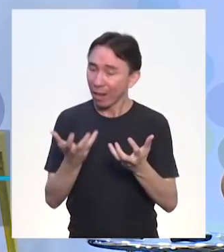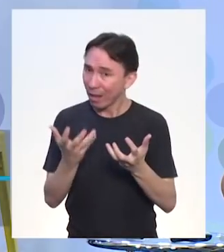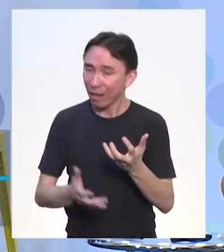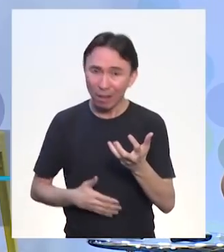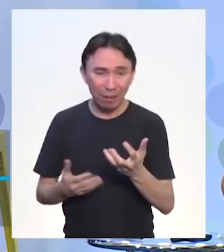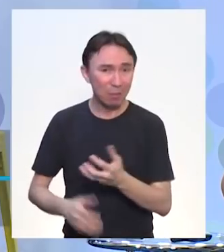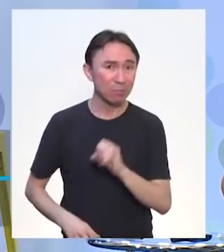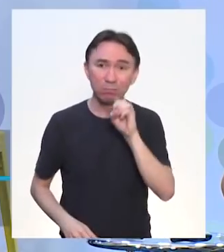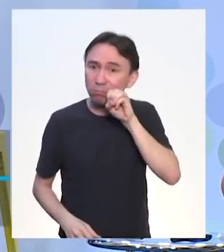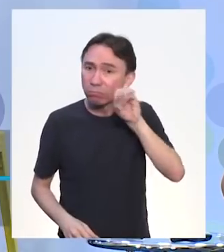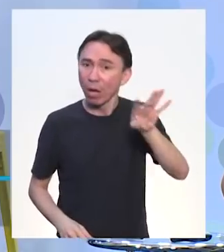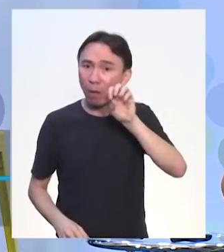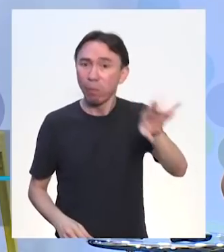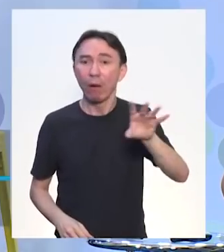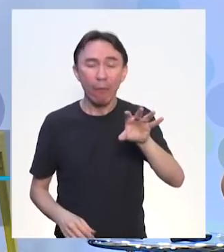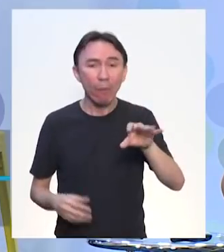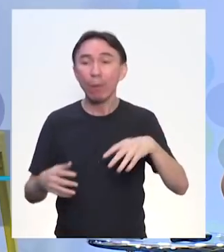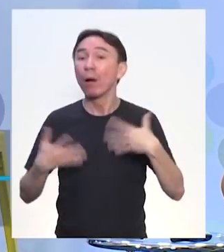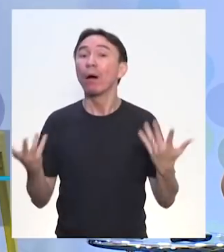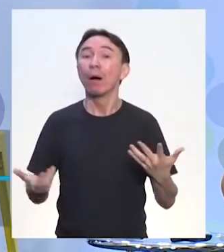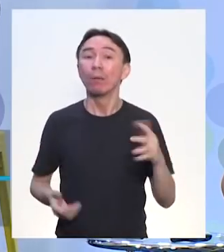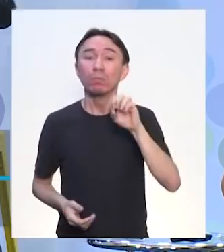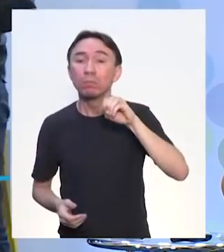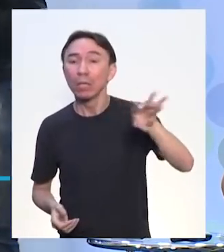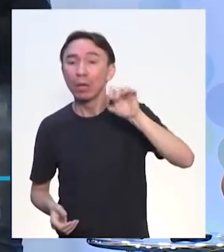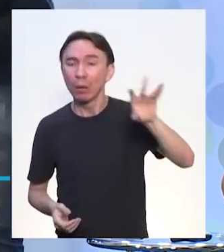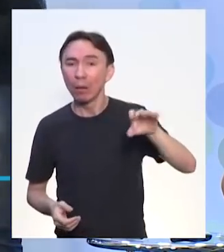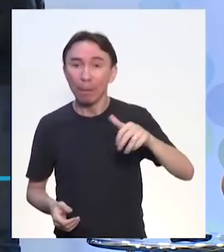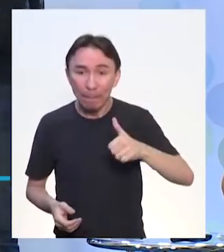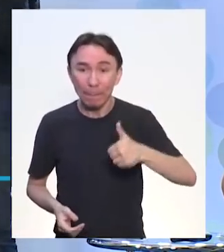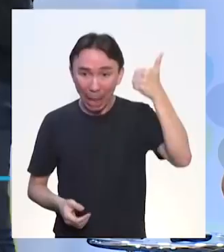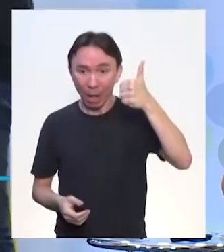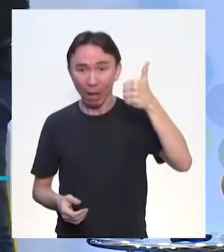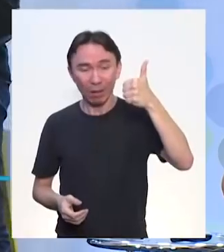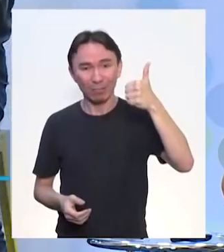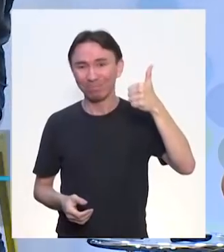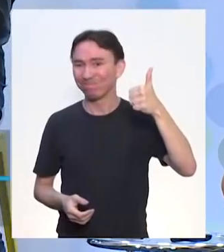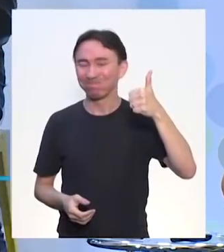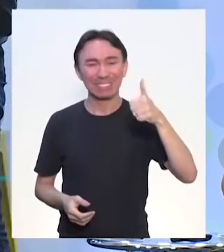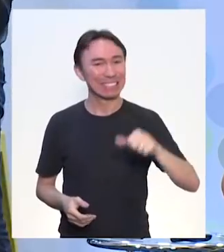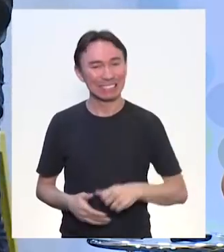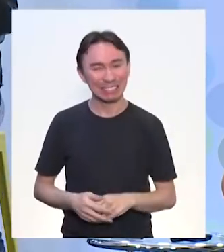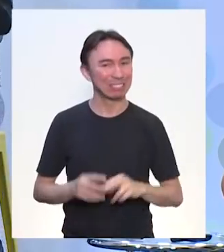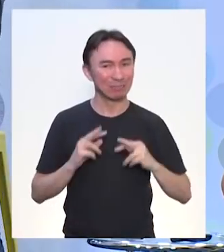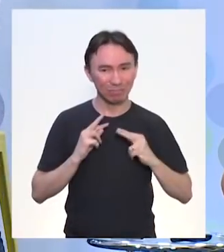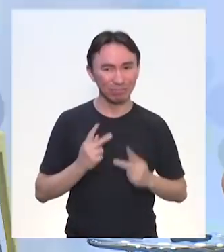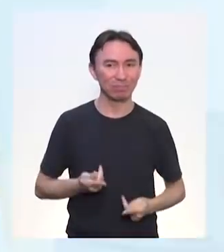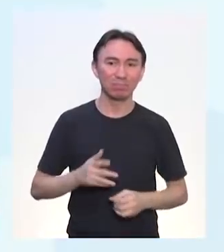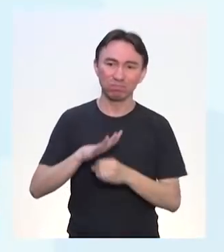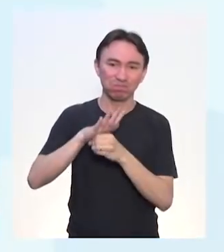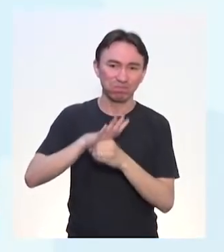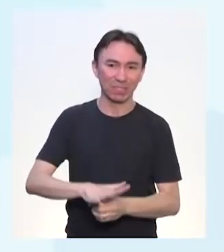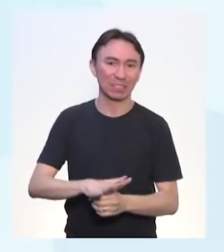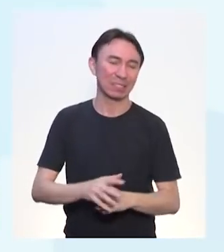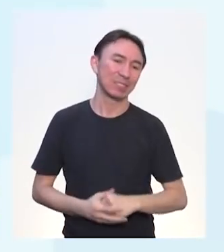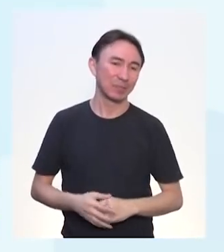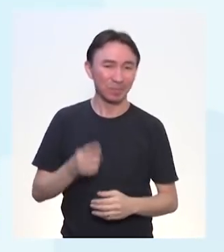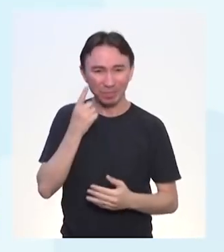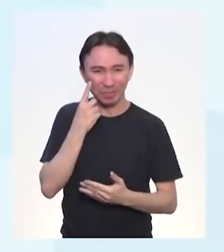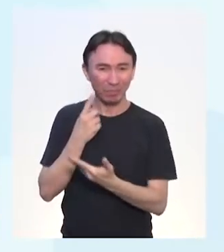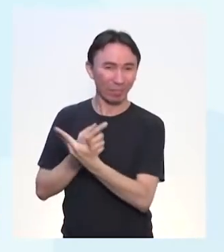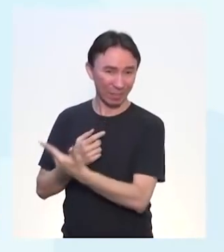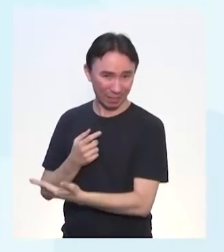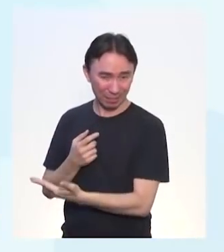é a melhor do ponto de vista humanitário. E a trilha sonora extremamente estressante. Você conhece